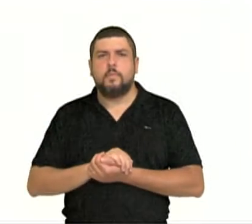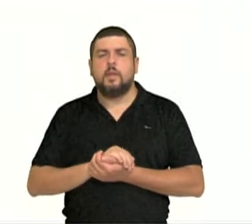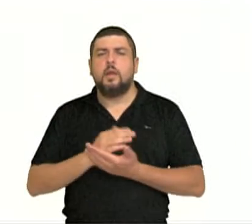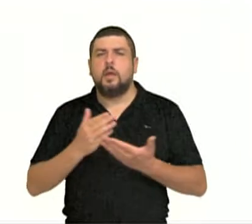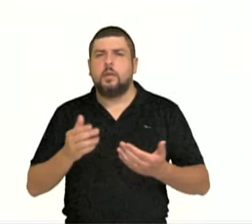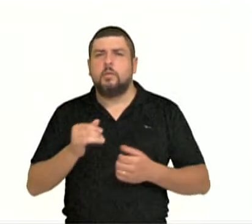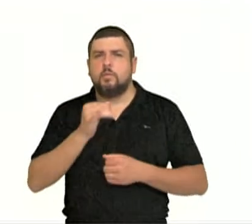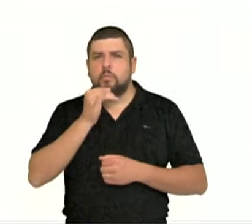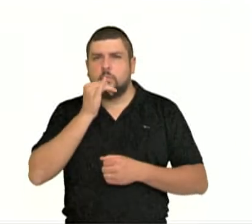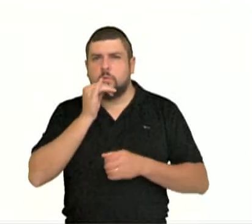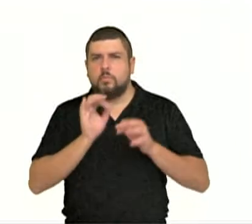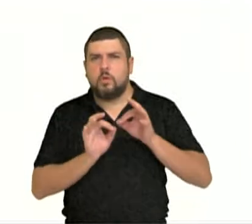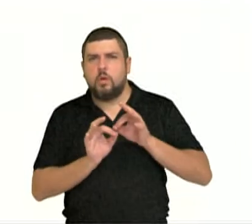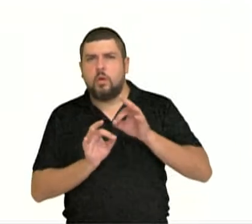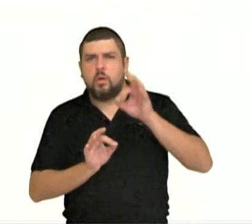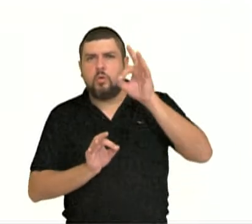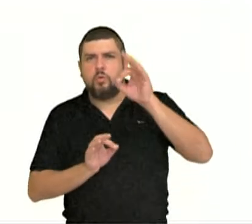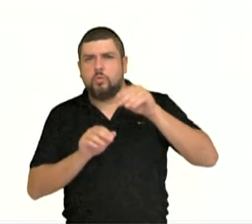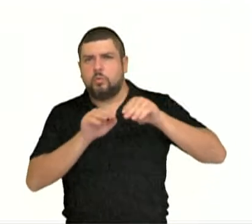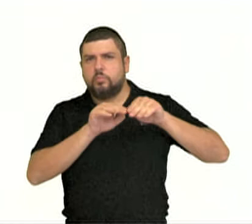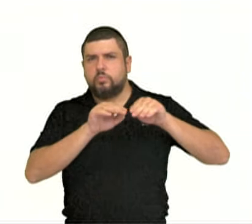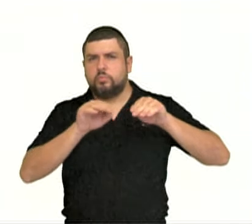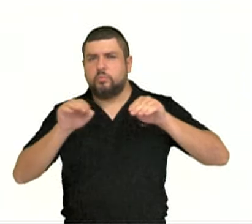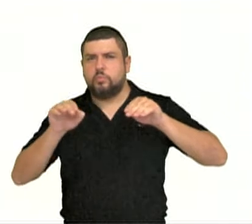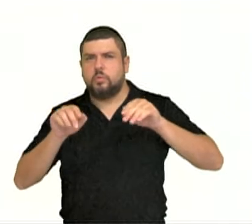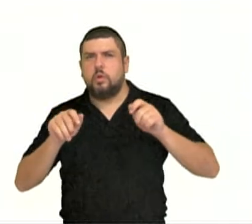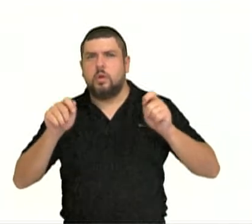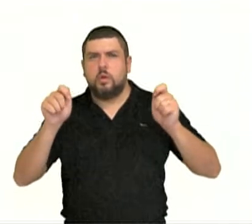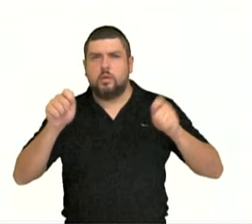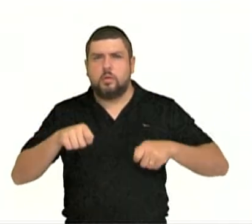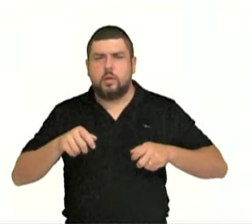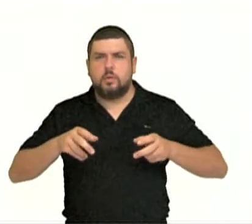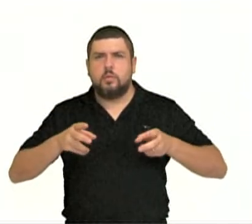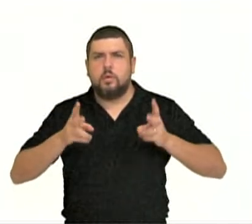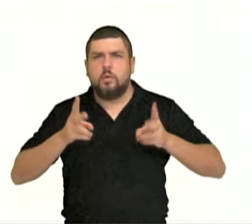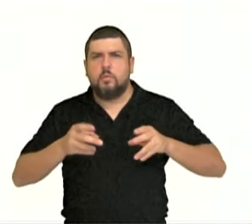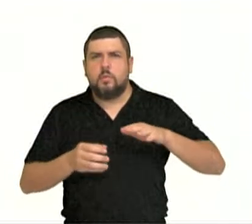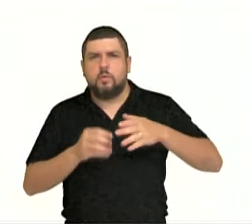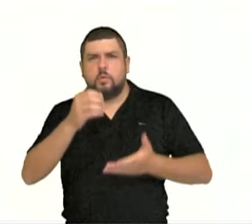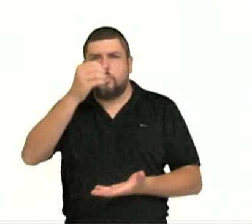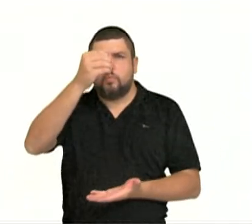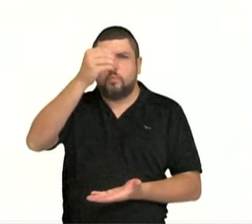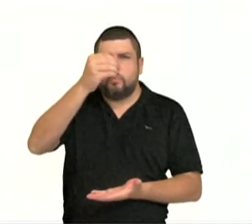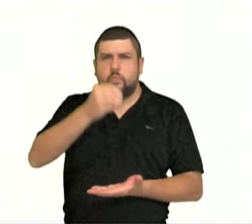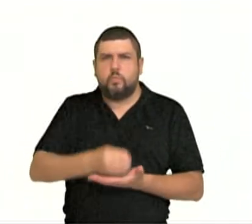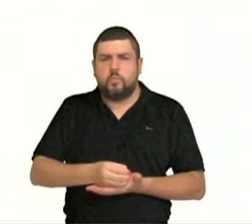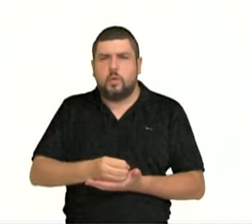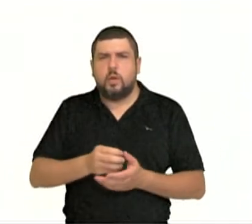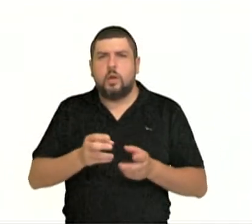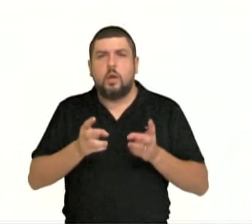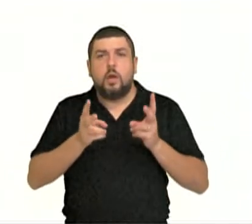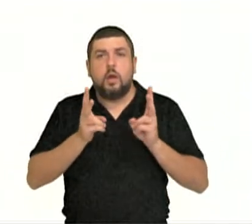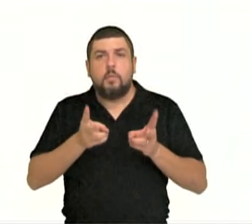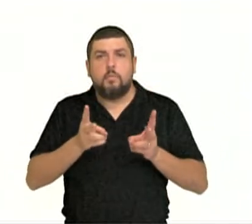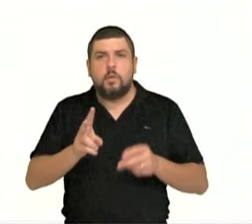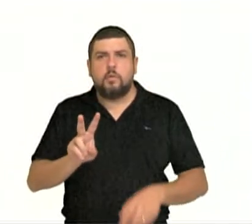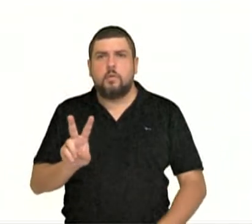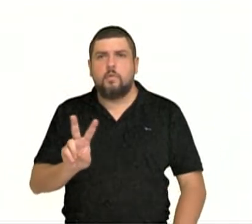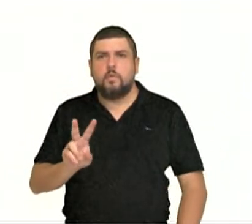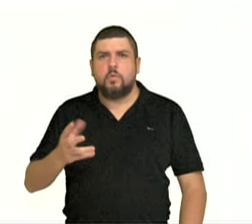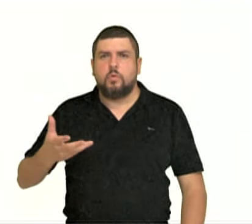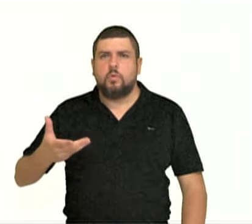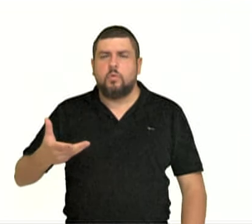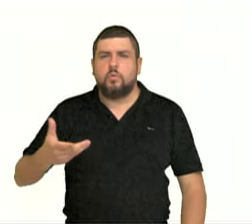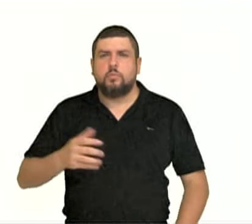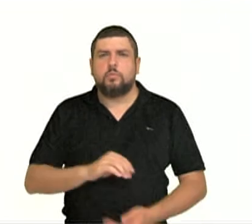altura, será que eu consigo manter a mesma velocidade final de queda? Lembrando que os objetos eles estão em queda livre?